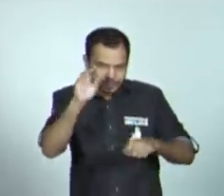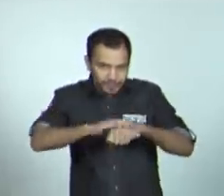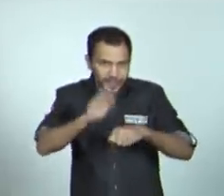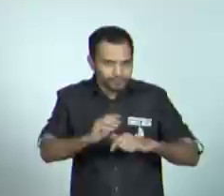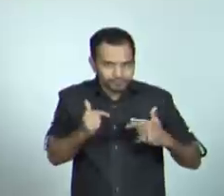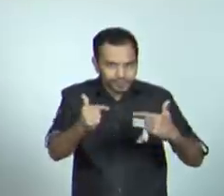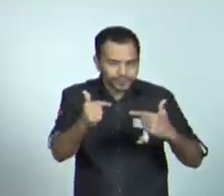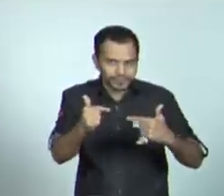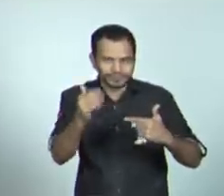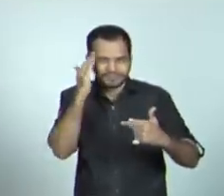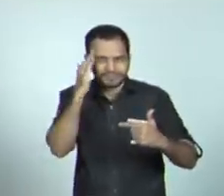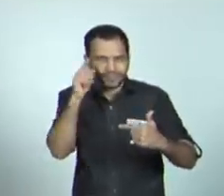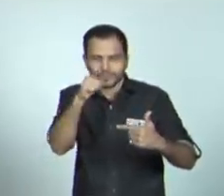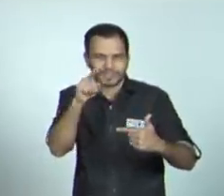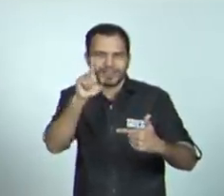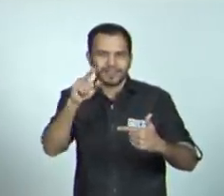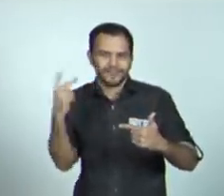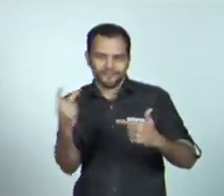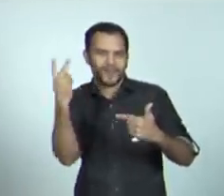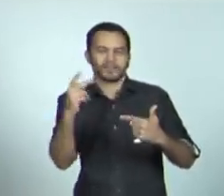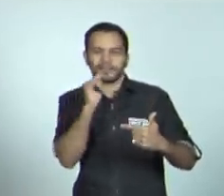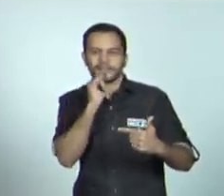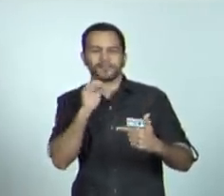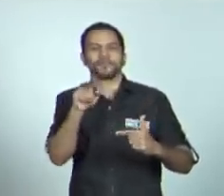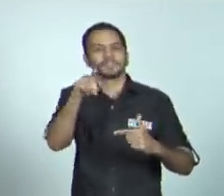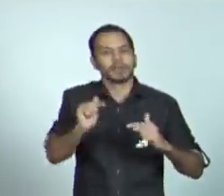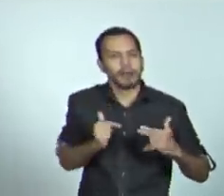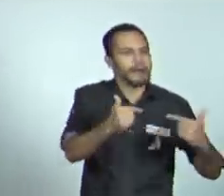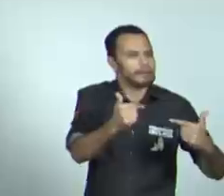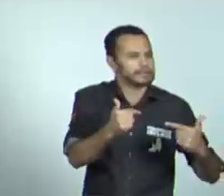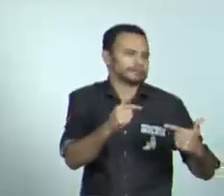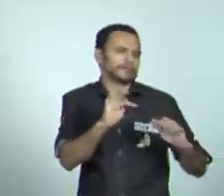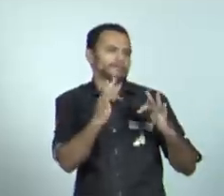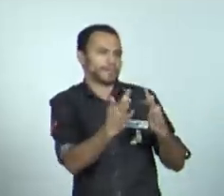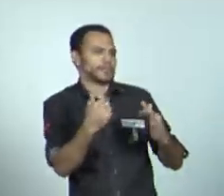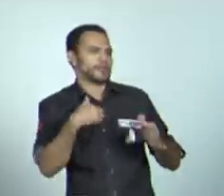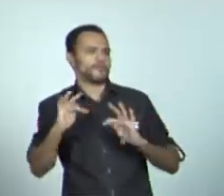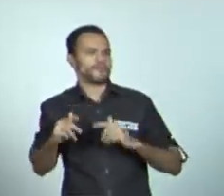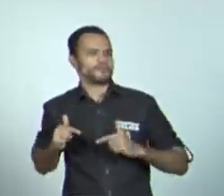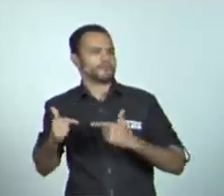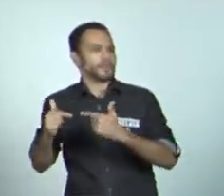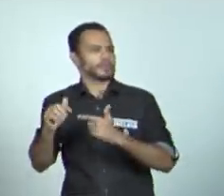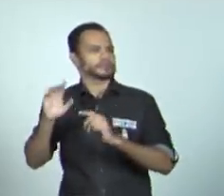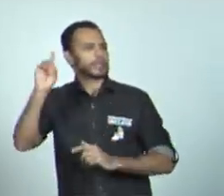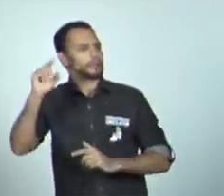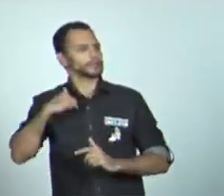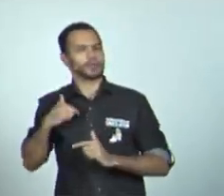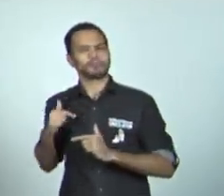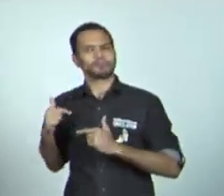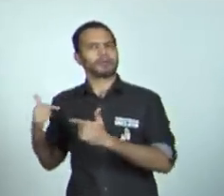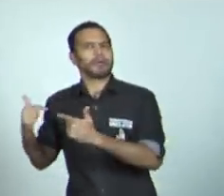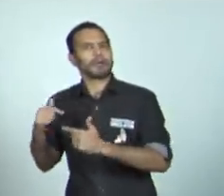e não é o que você fala não é eu eu valoriza a família eu valorizo o deus eu valorizo a bíblia